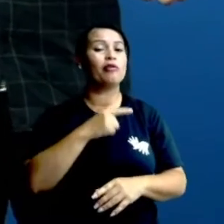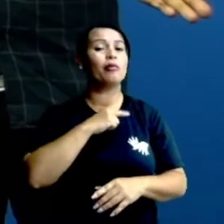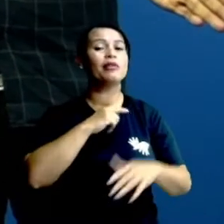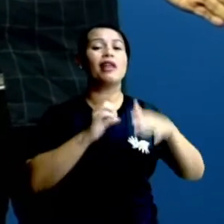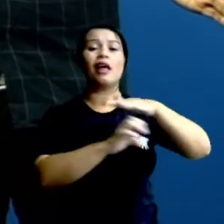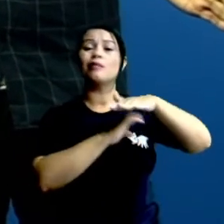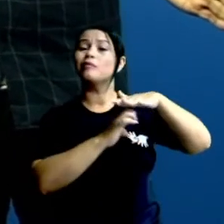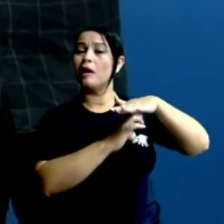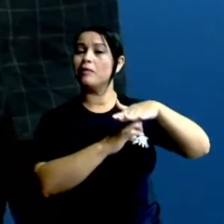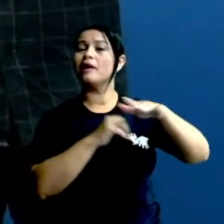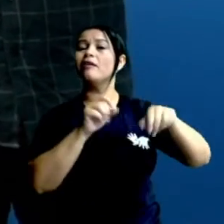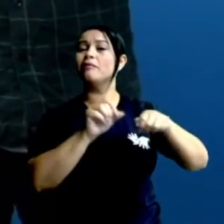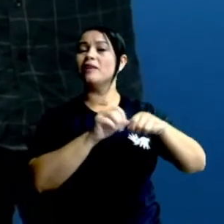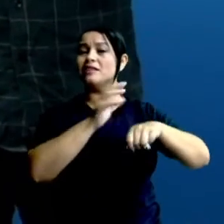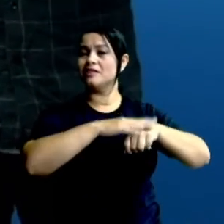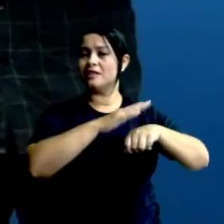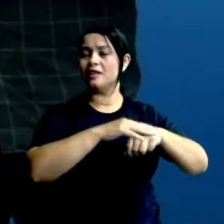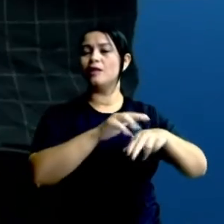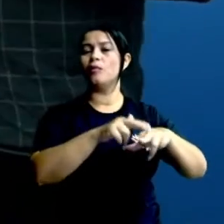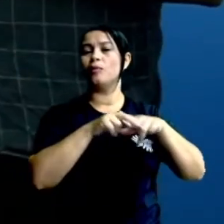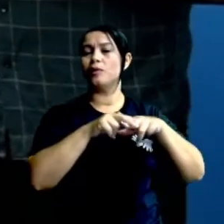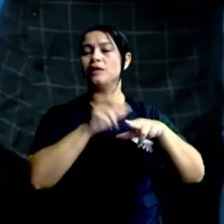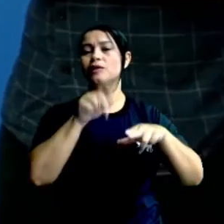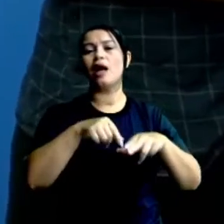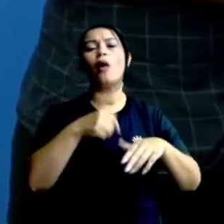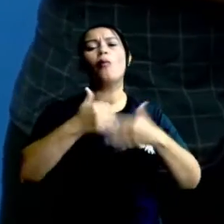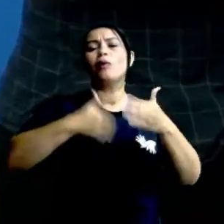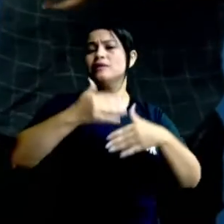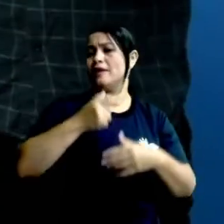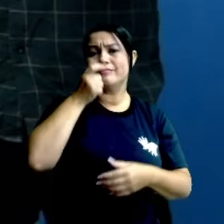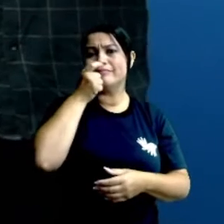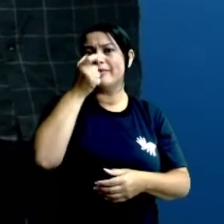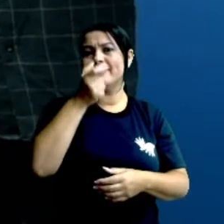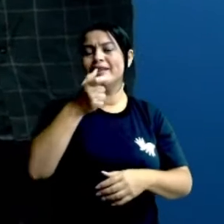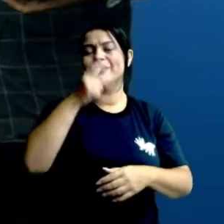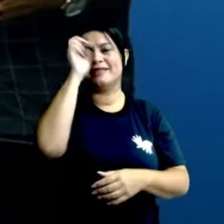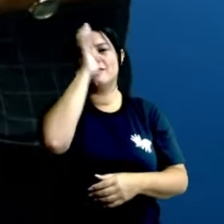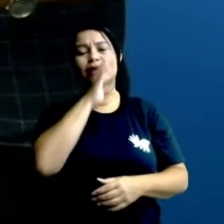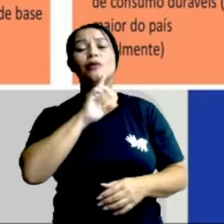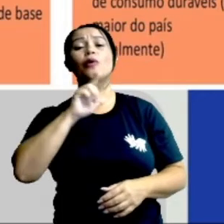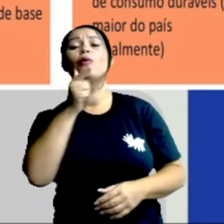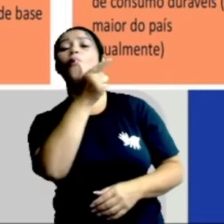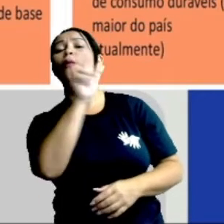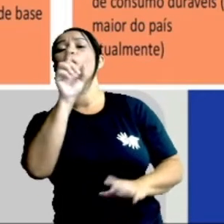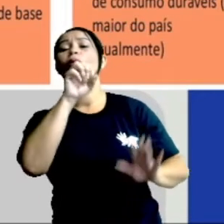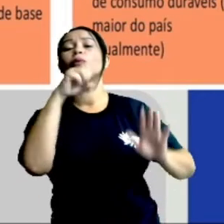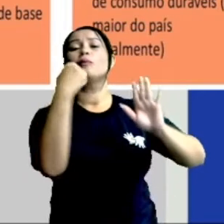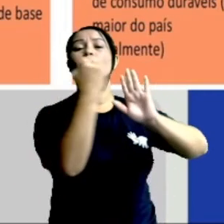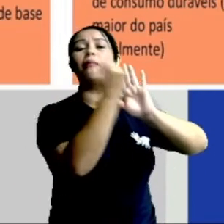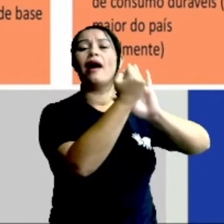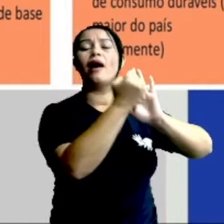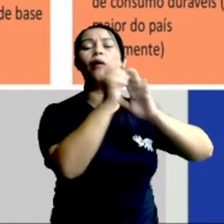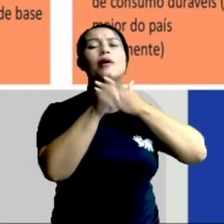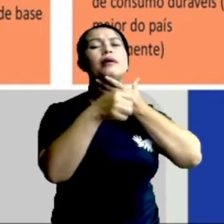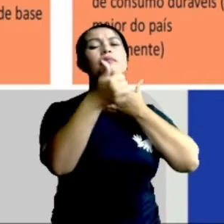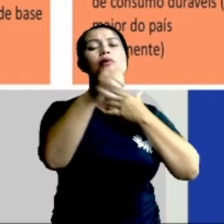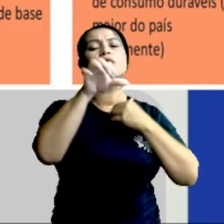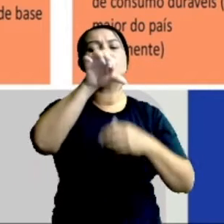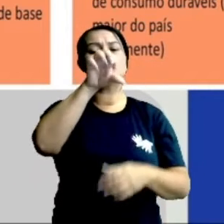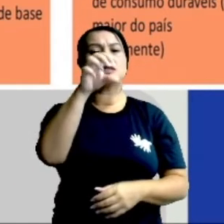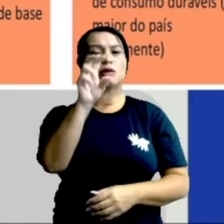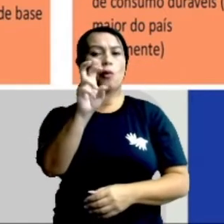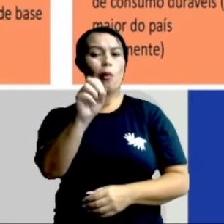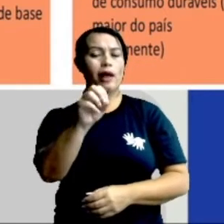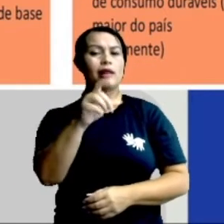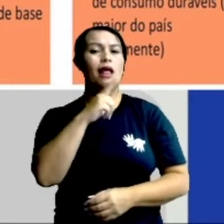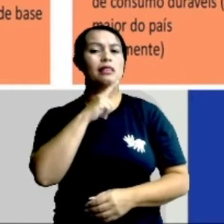substituição da importação. Esse é um processo muito interessante em nosso país. E um outro marco é a partir de 1950,